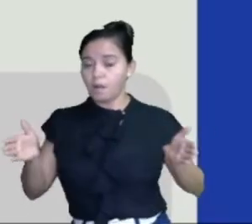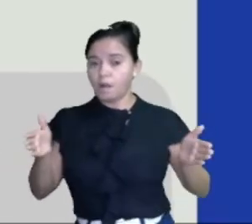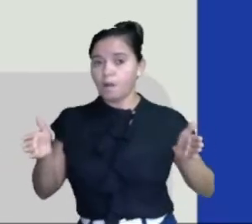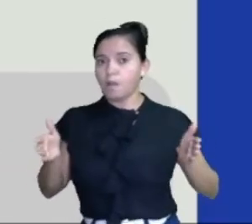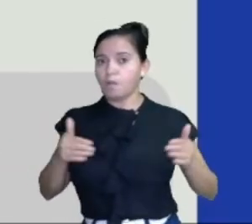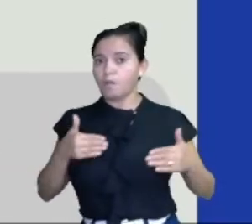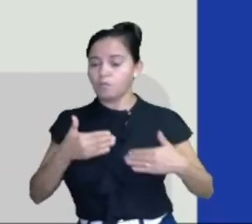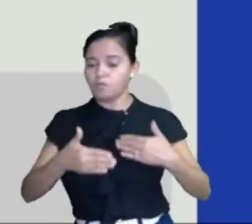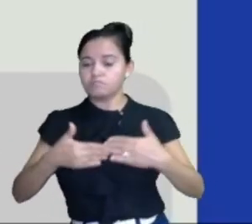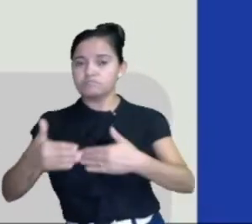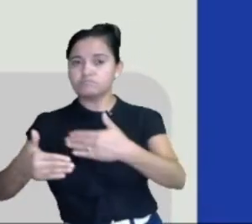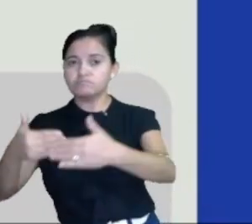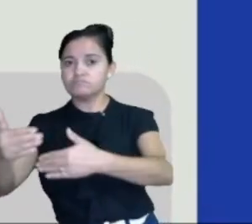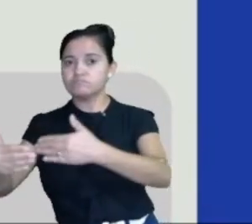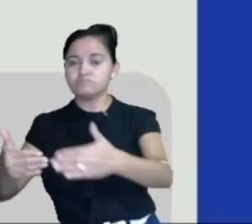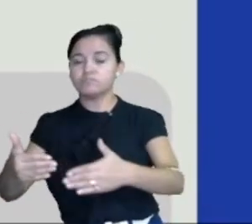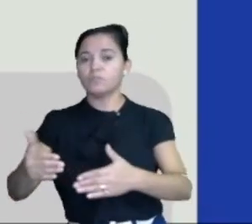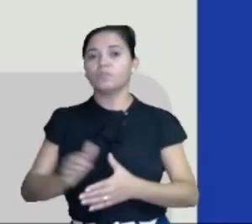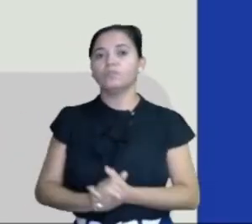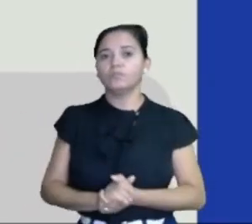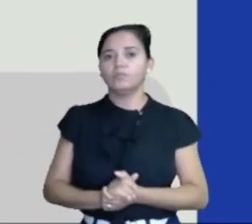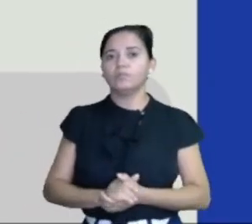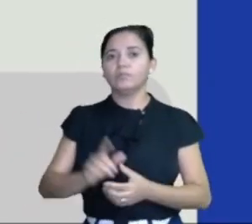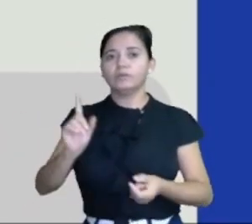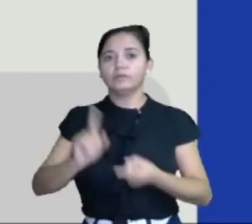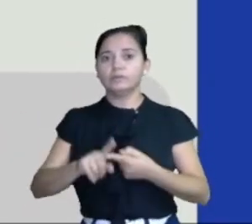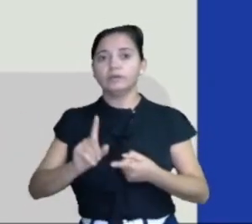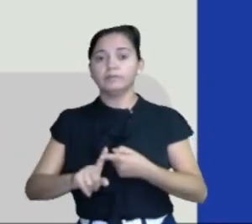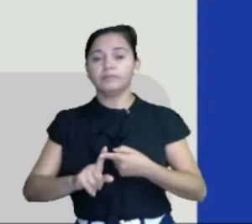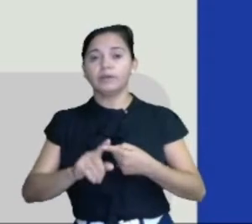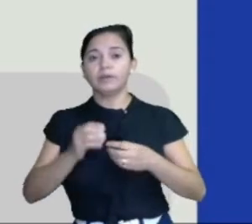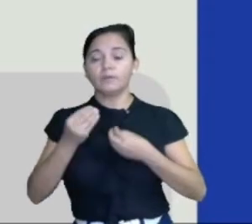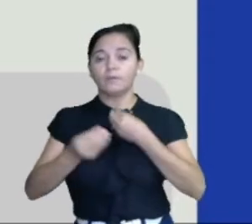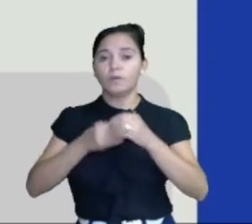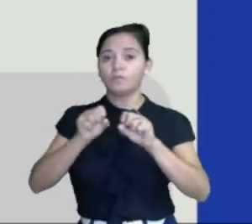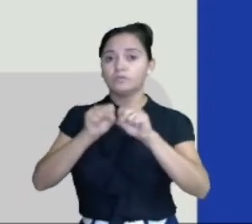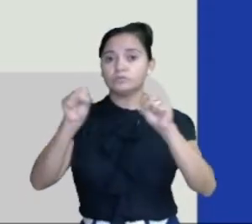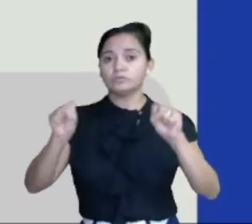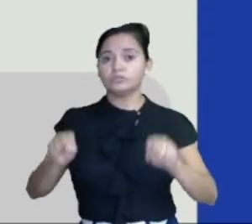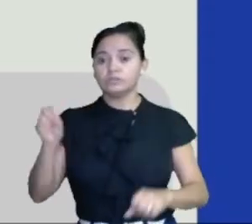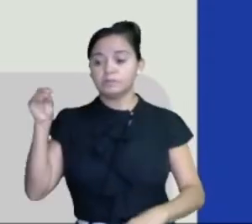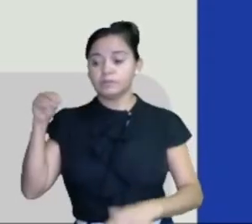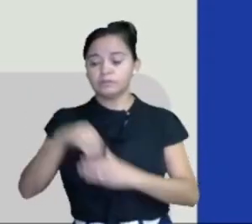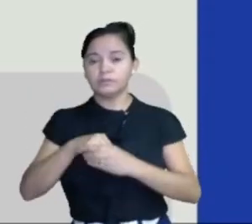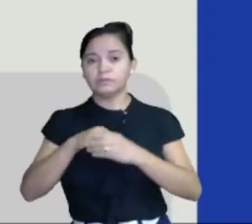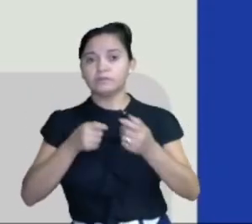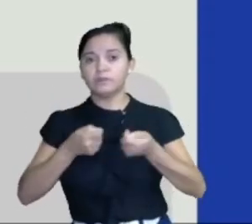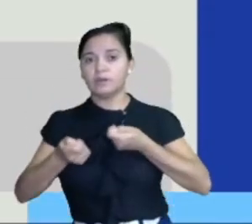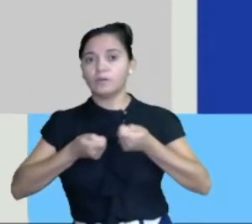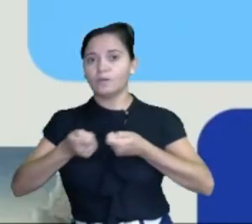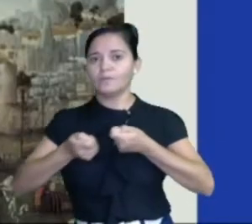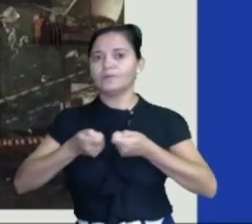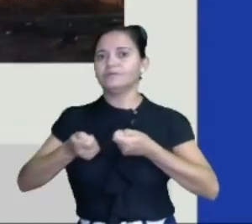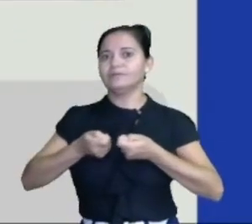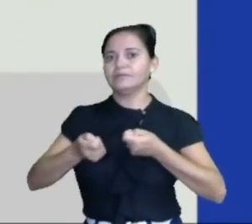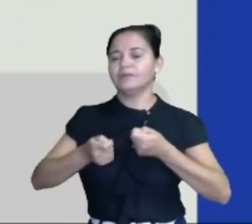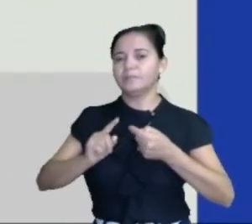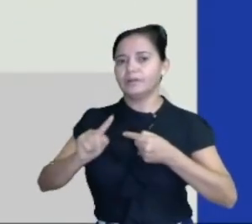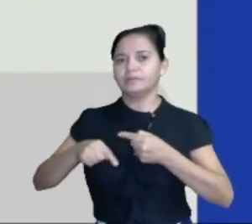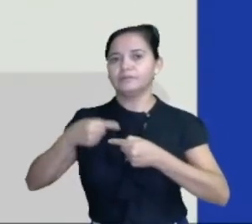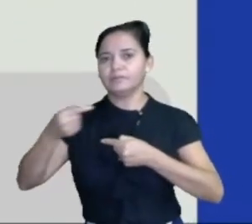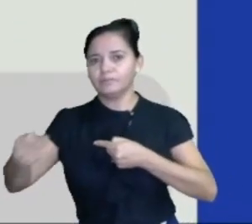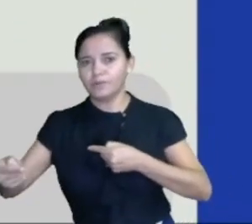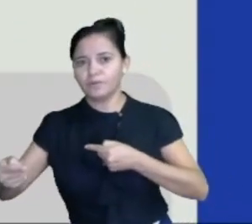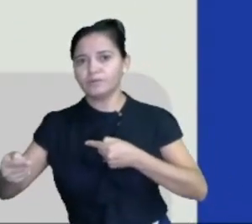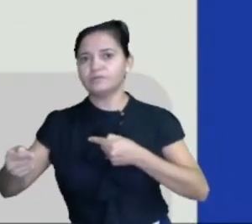declinando com a desagregação do sistema econômico, consequentemente, a transição para o sistema